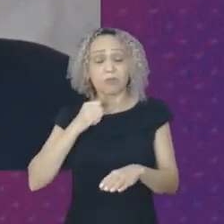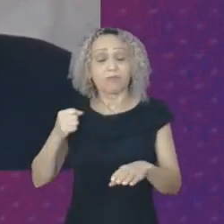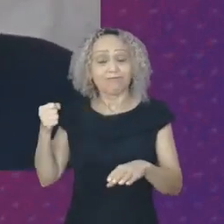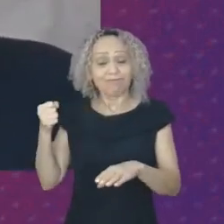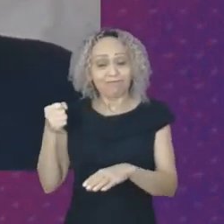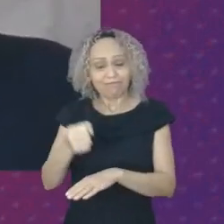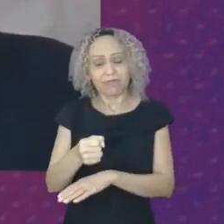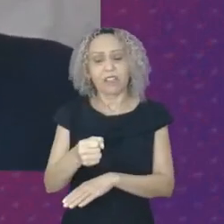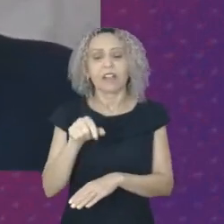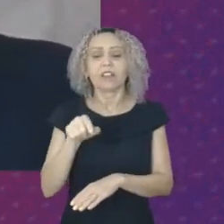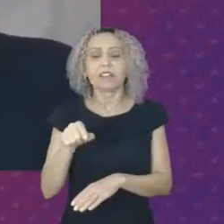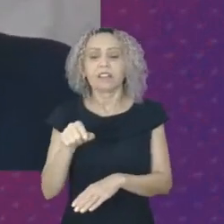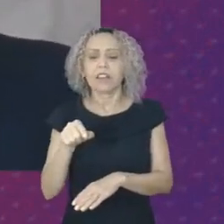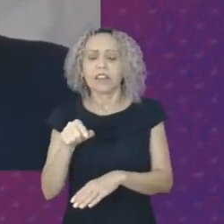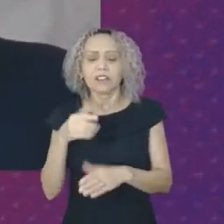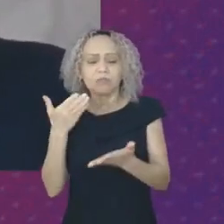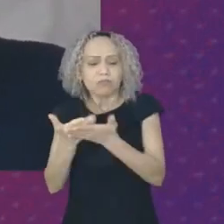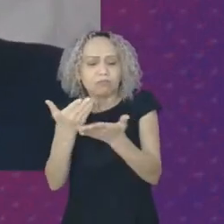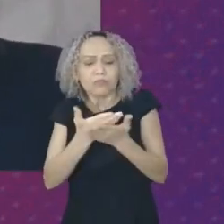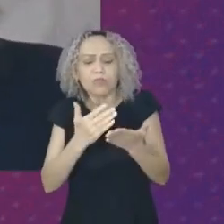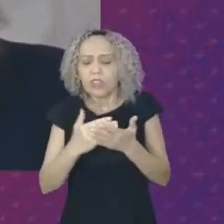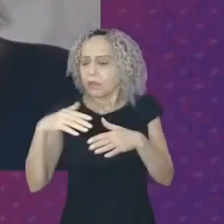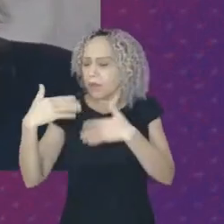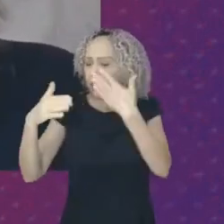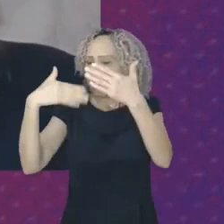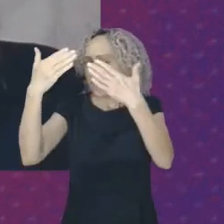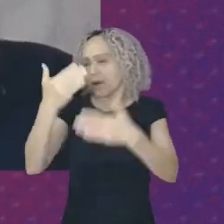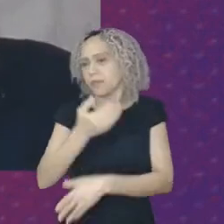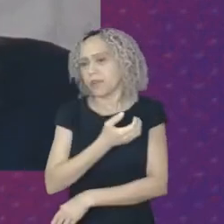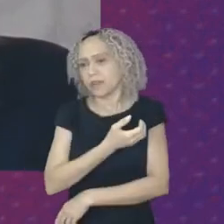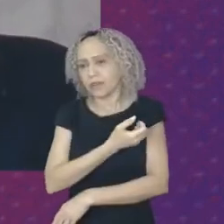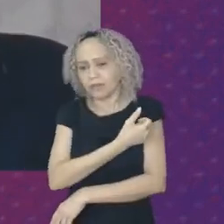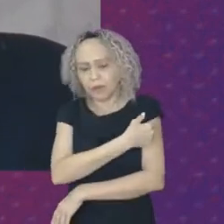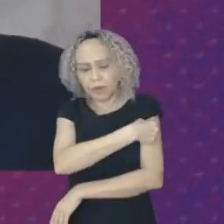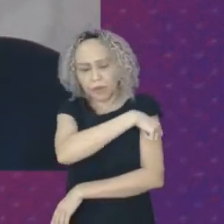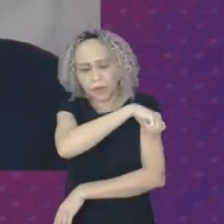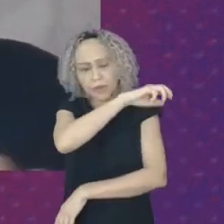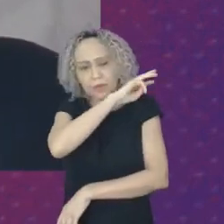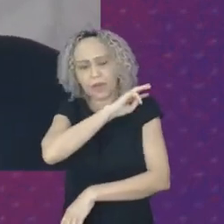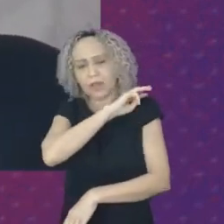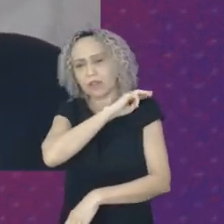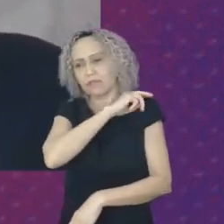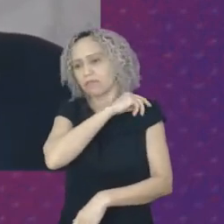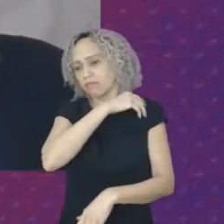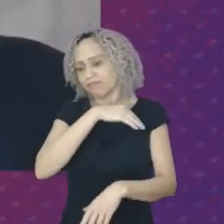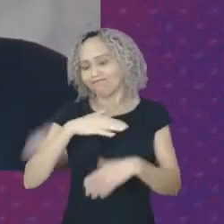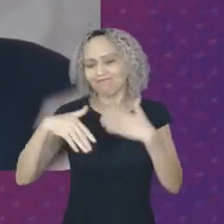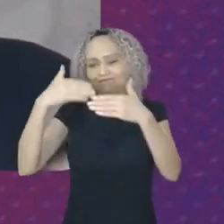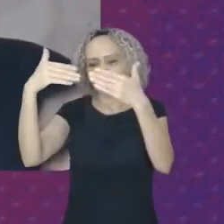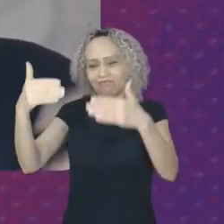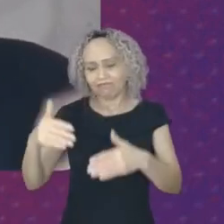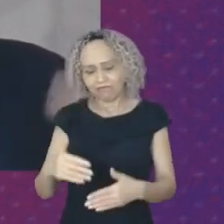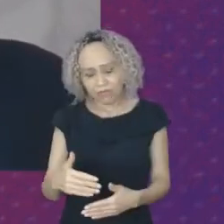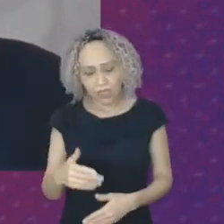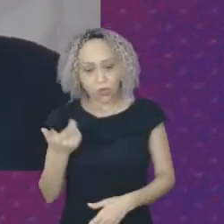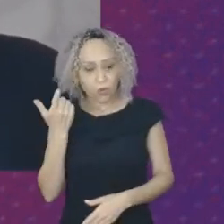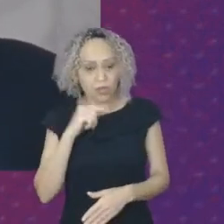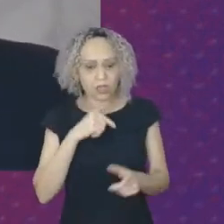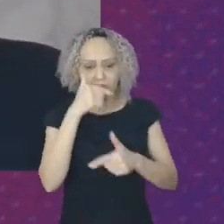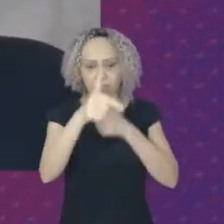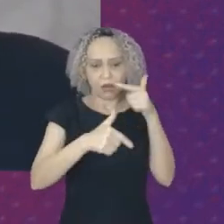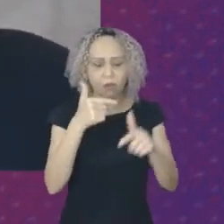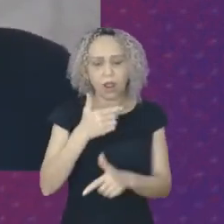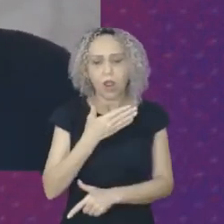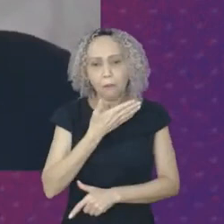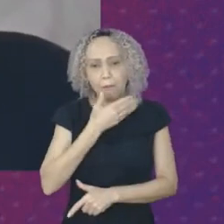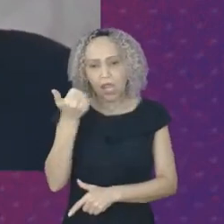maior escolaridade e buscarem mais e melhores empregos. Uma parceria